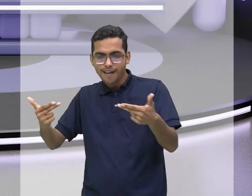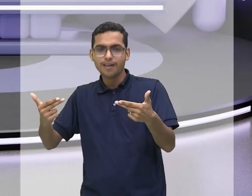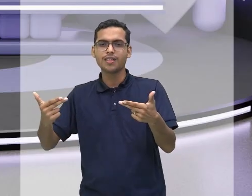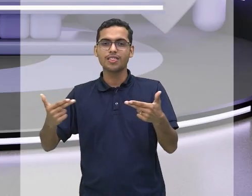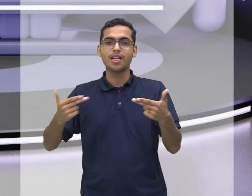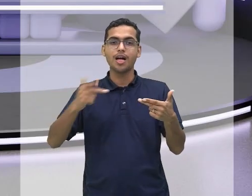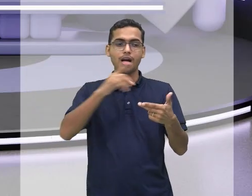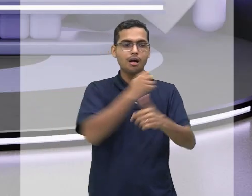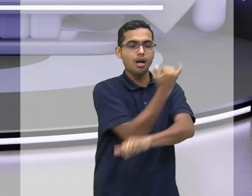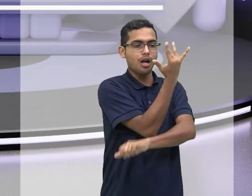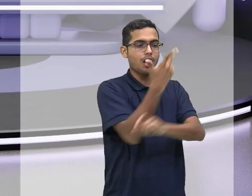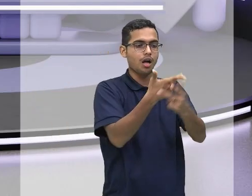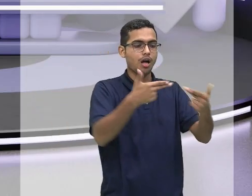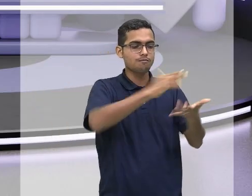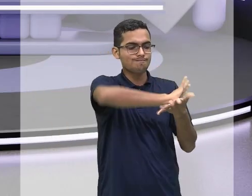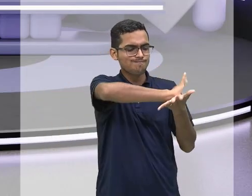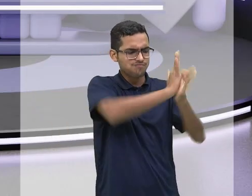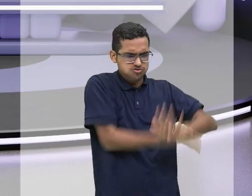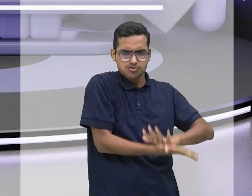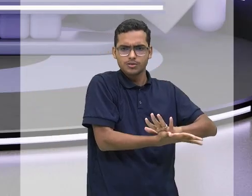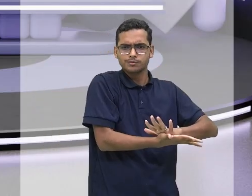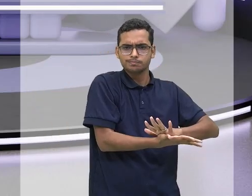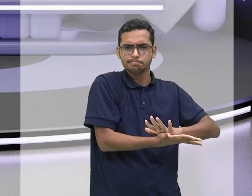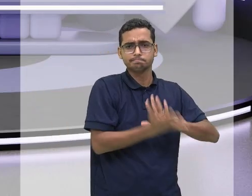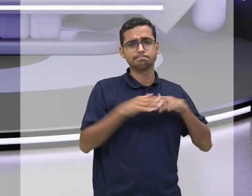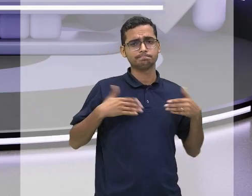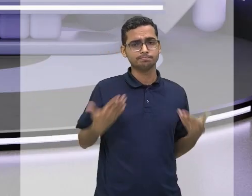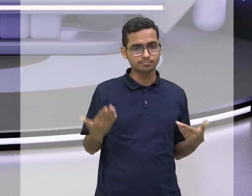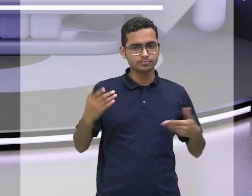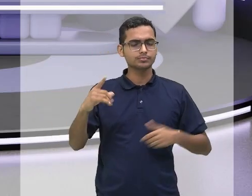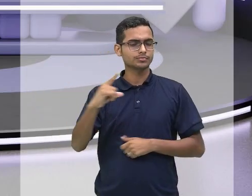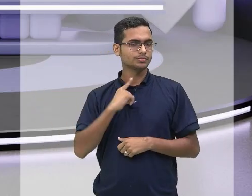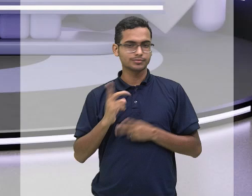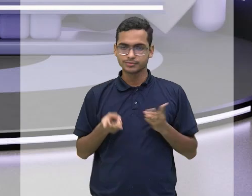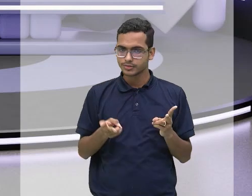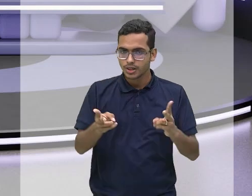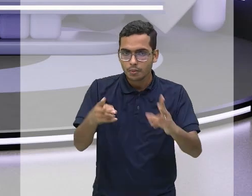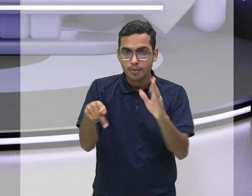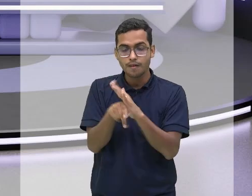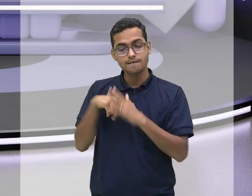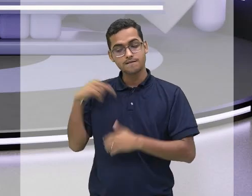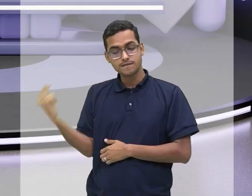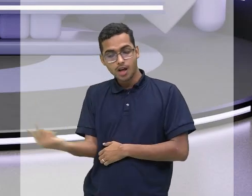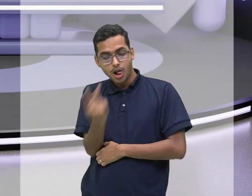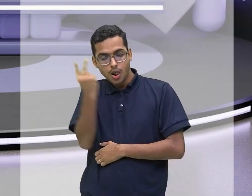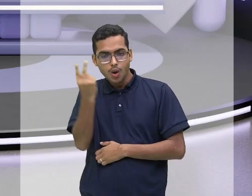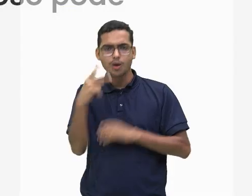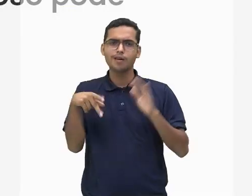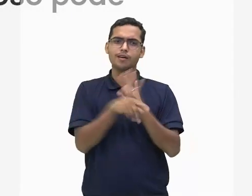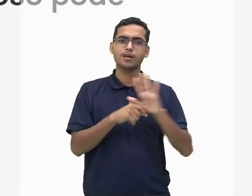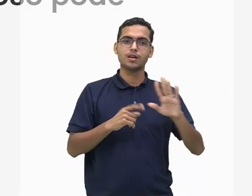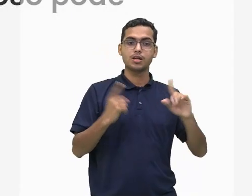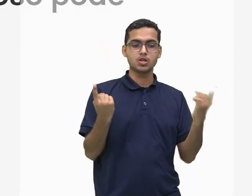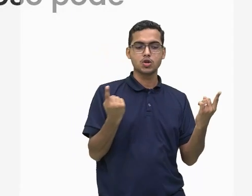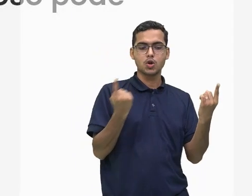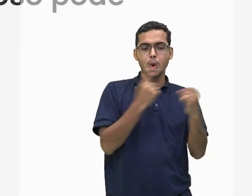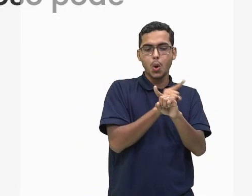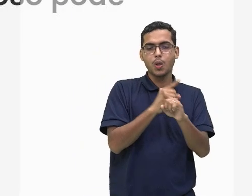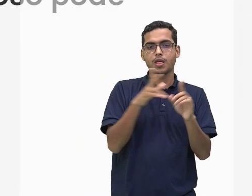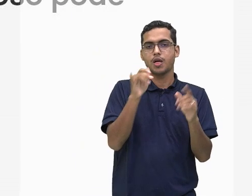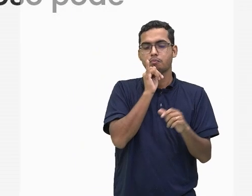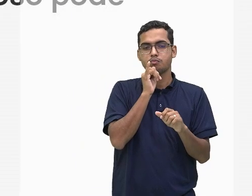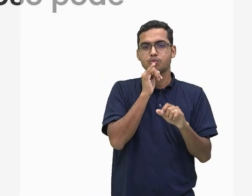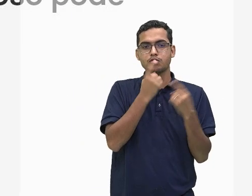os contravalores são muito práticos e existem no mundo da vida. Né? Para pensar como é que esses contravalores acontecem na